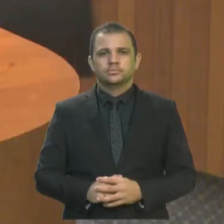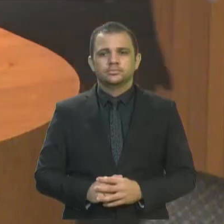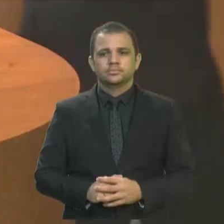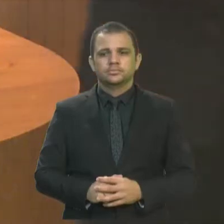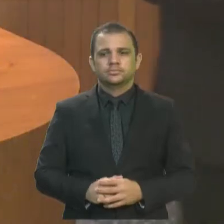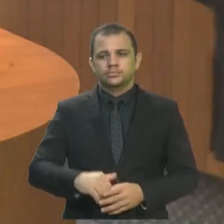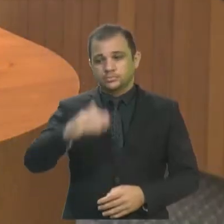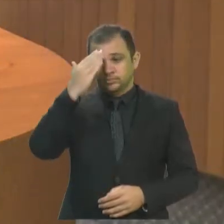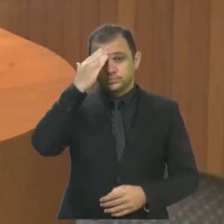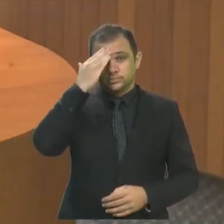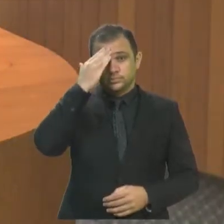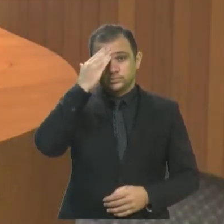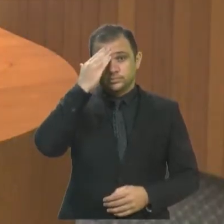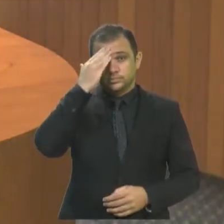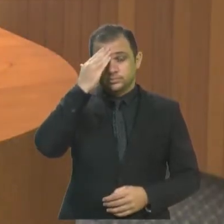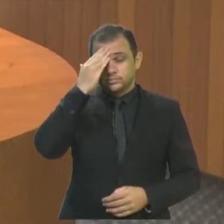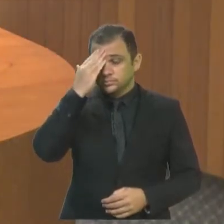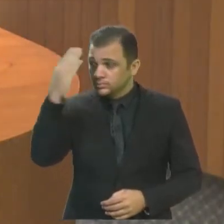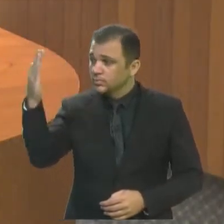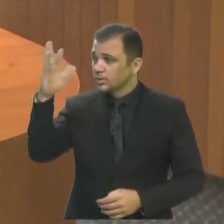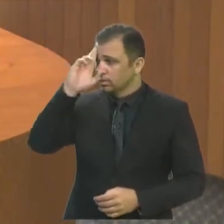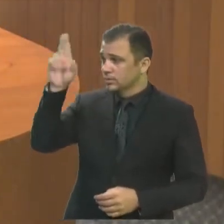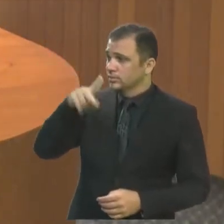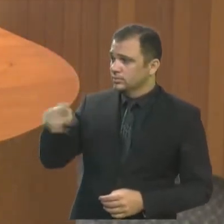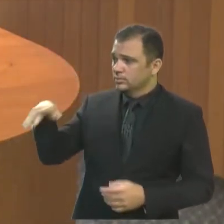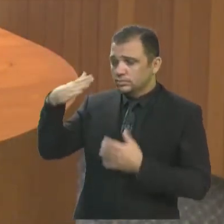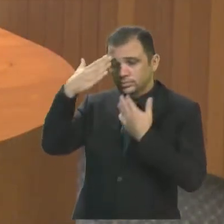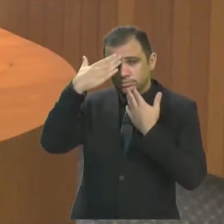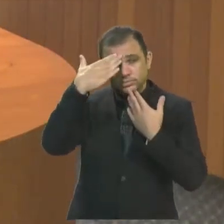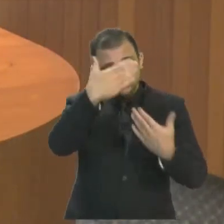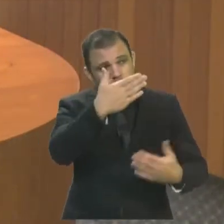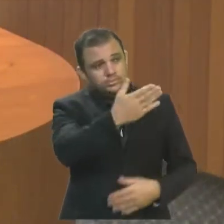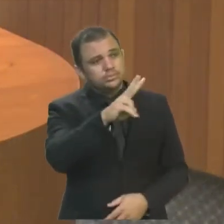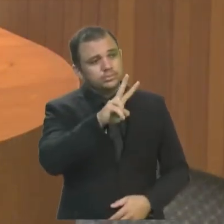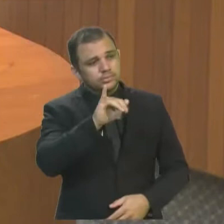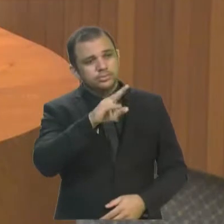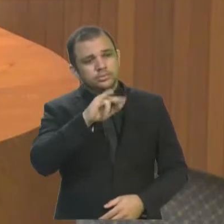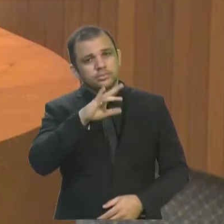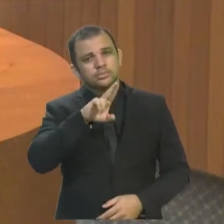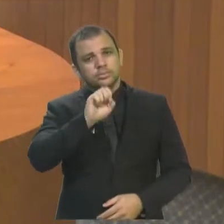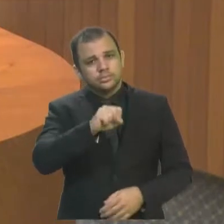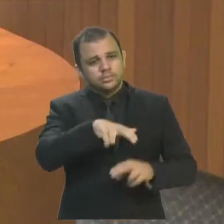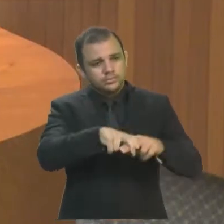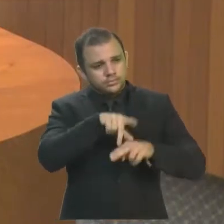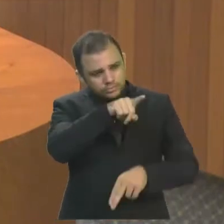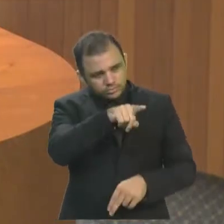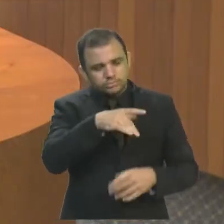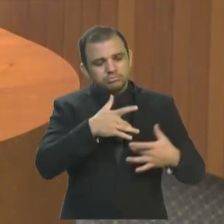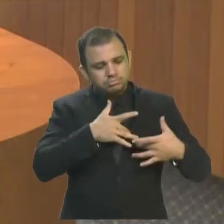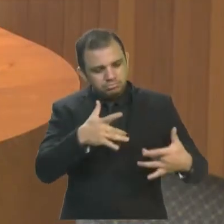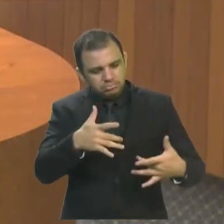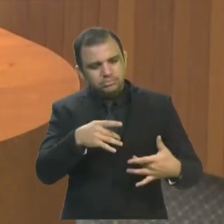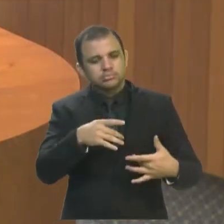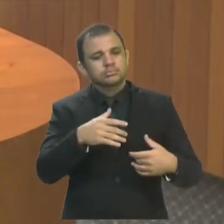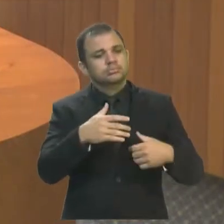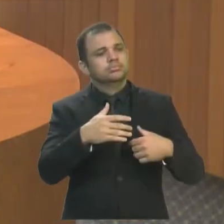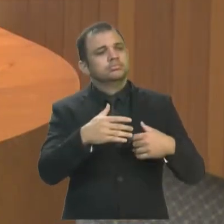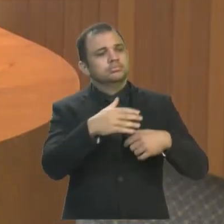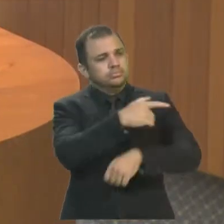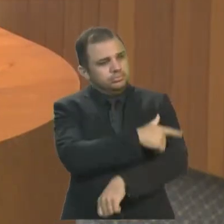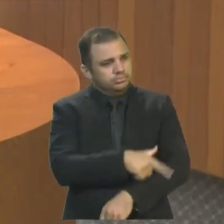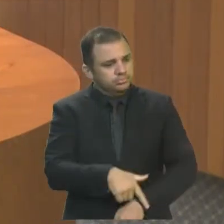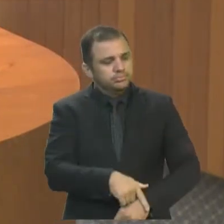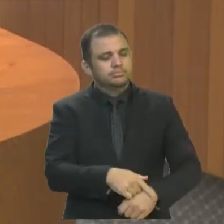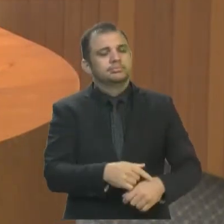Obrigado, senhor presidente. Obrigado, deputado Vinícius, pela inversão, muito gentil de vossa parte. Senhoras e senhores, pessoas que nos assistem